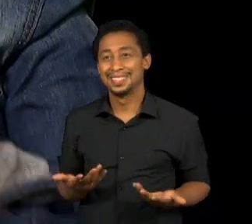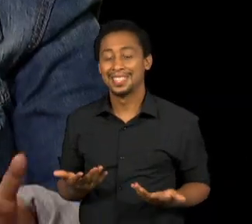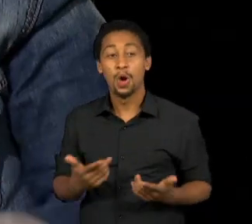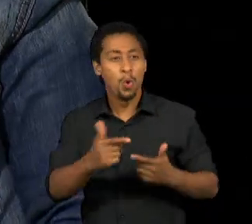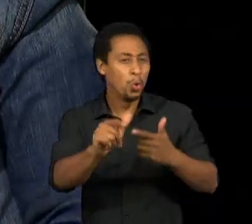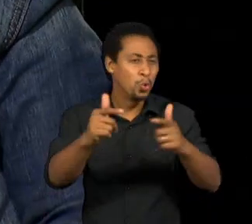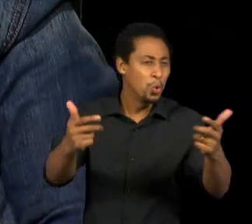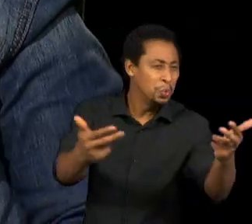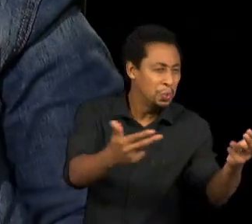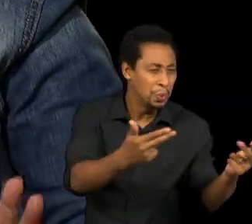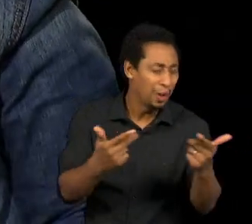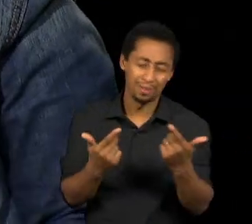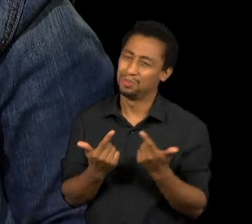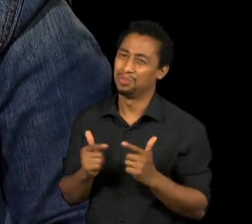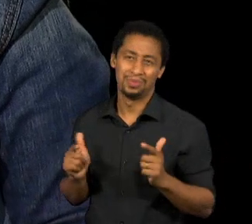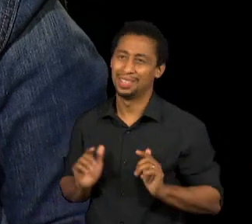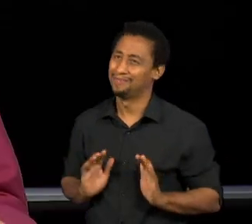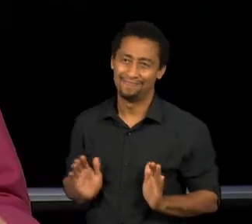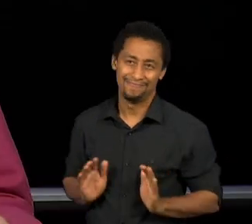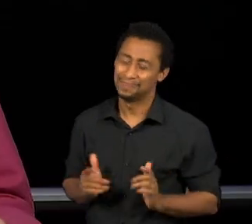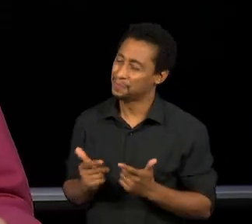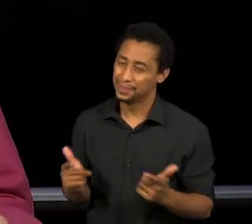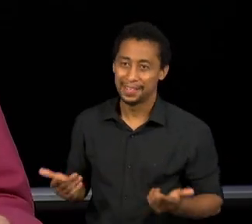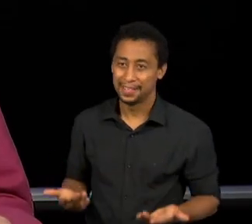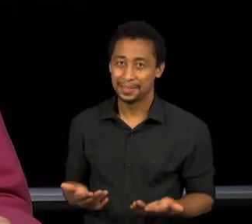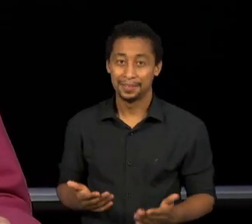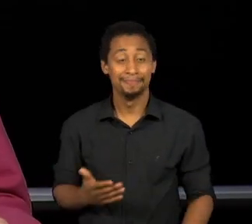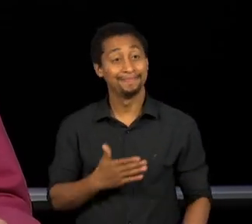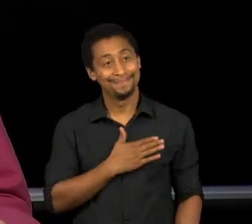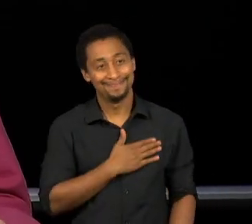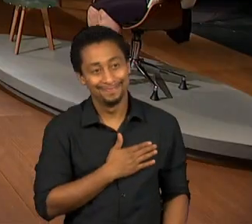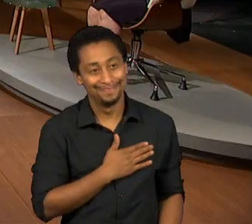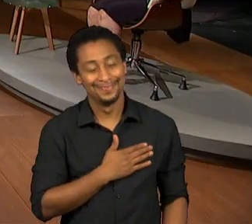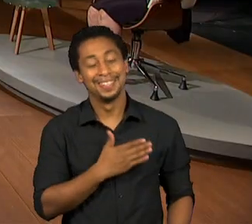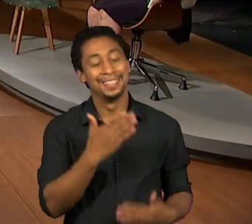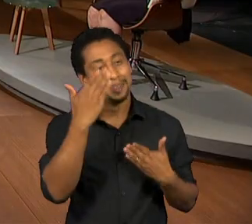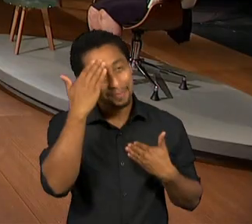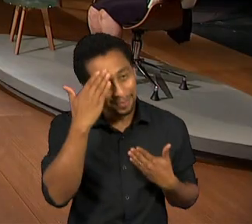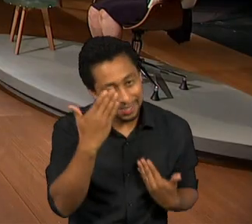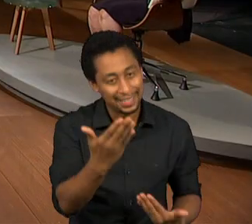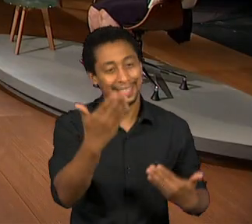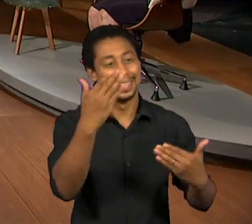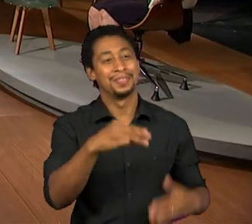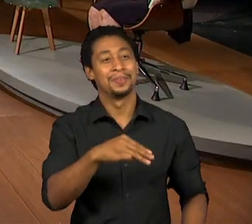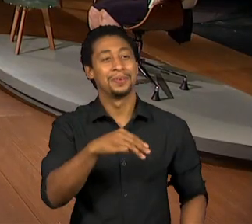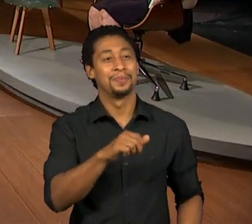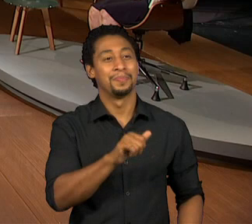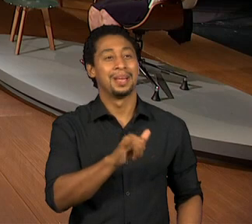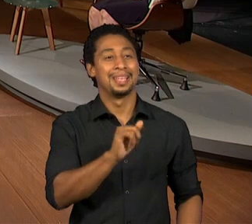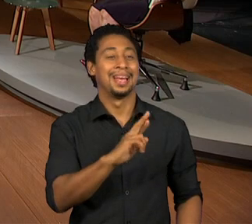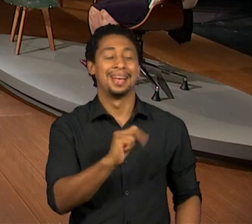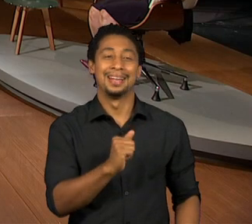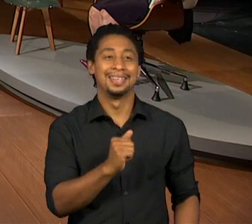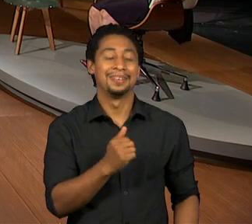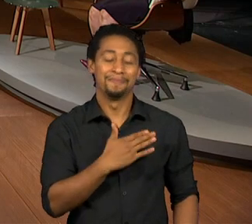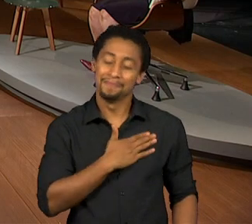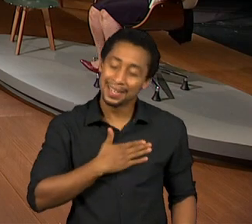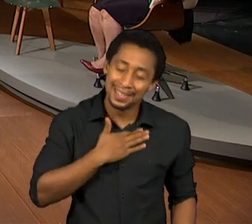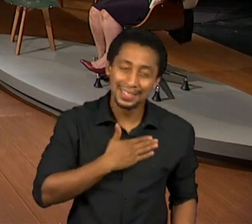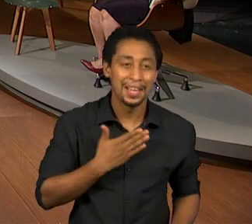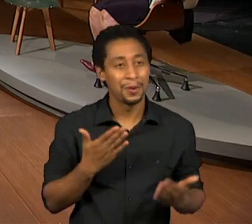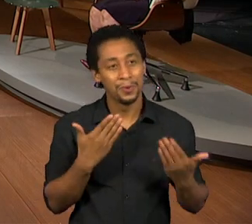Nada se compara. Nada na vida. Maiara, muito obrigado pela sua presença. Foi um grande prazer, uma alegria conversar com você.